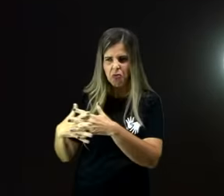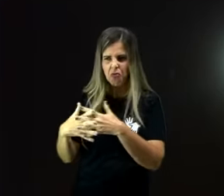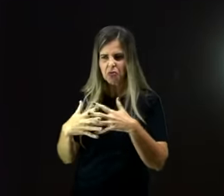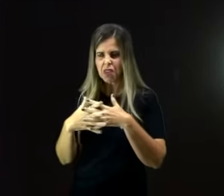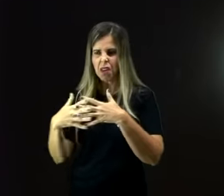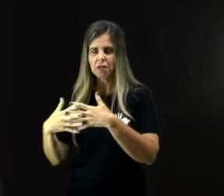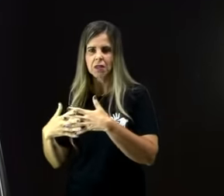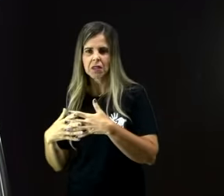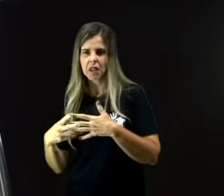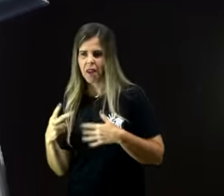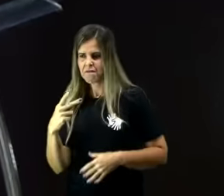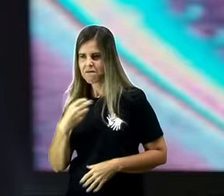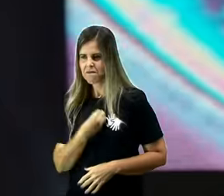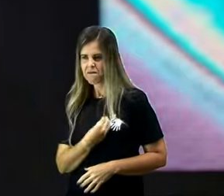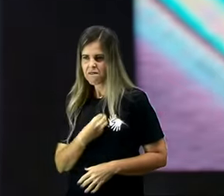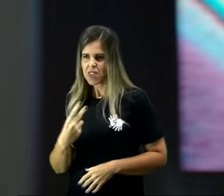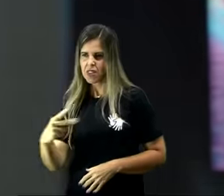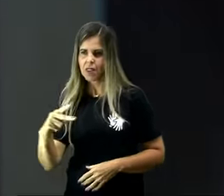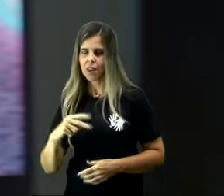nada.